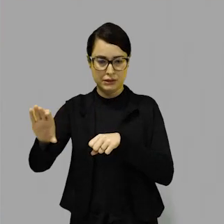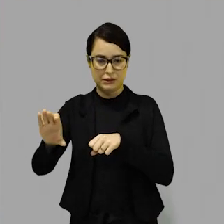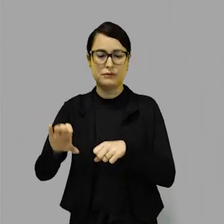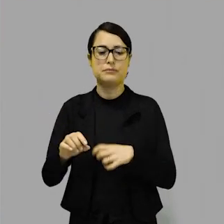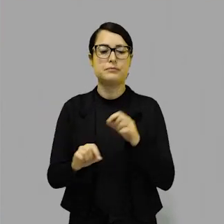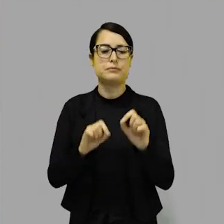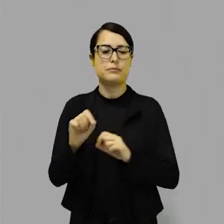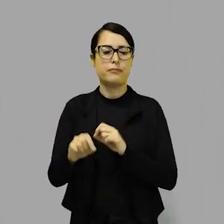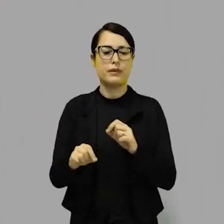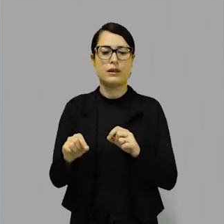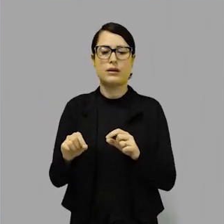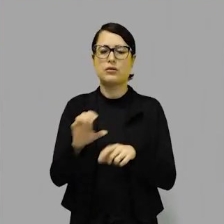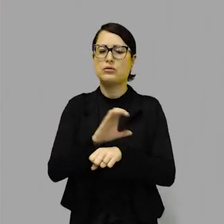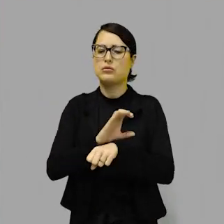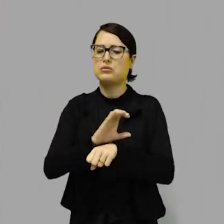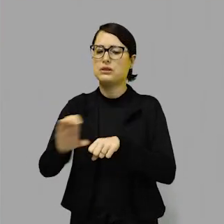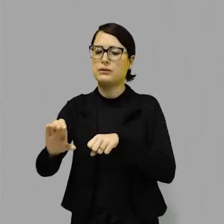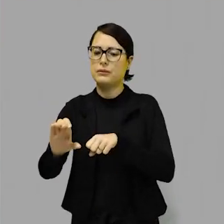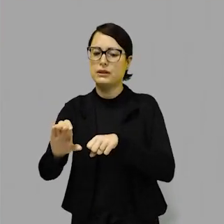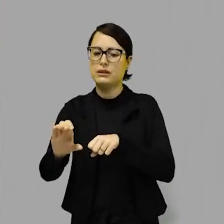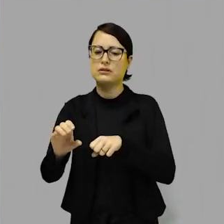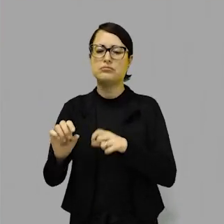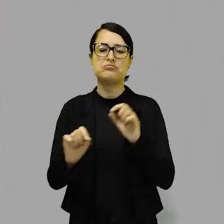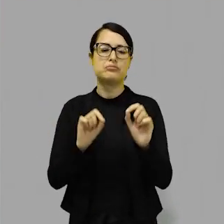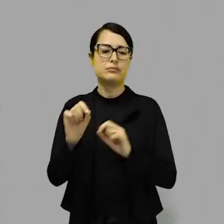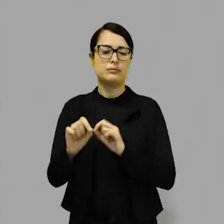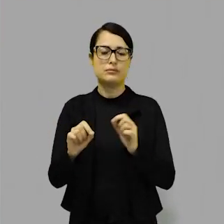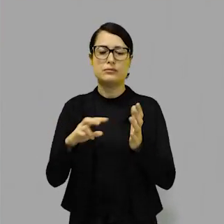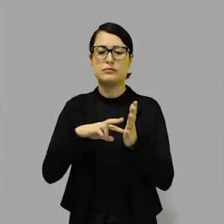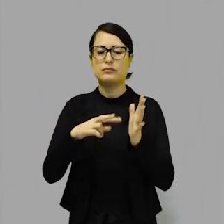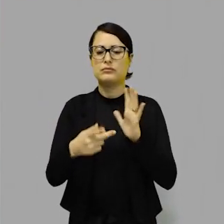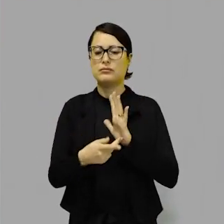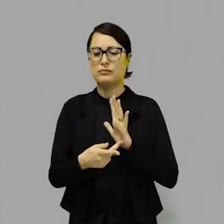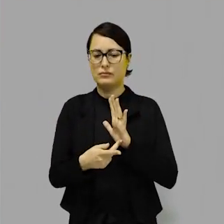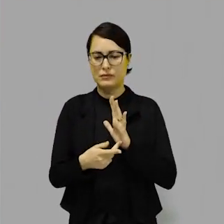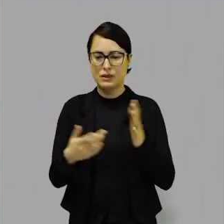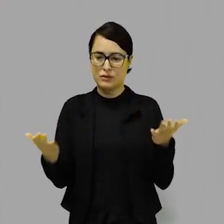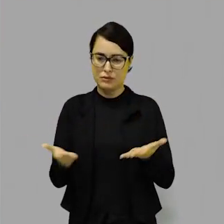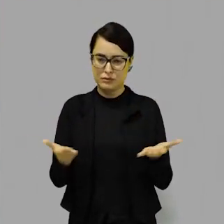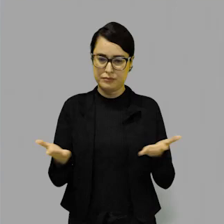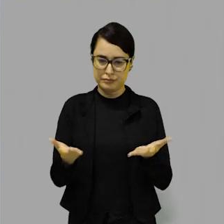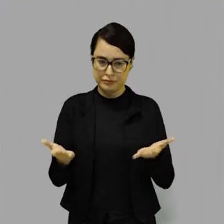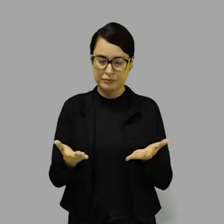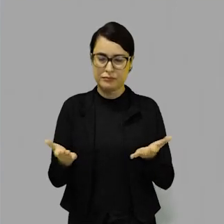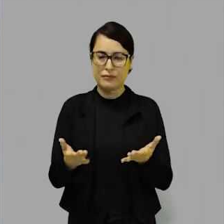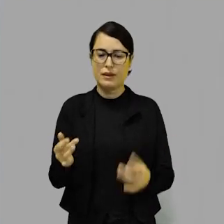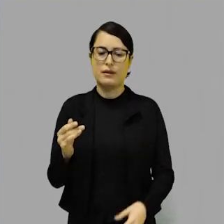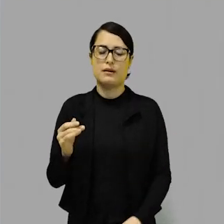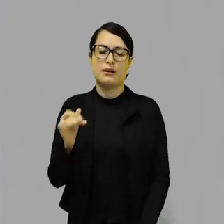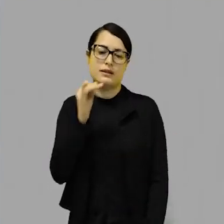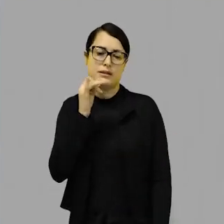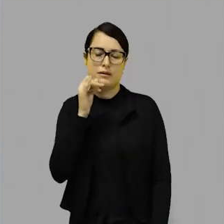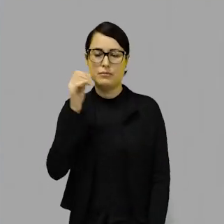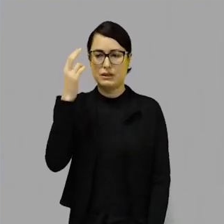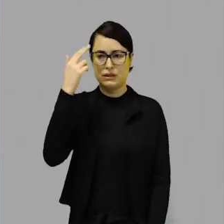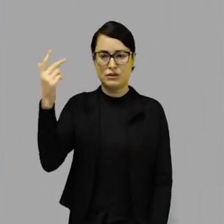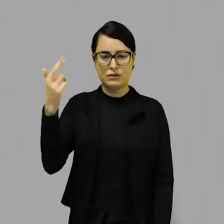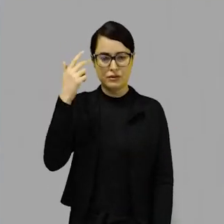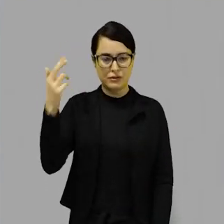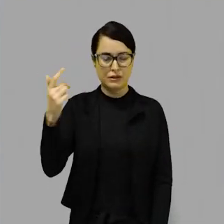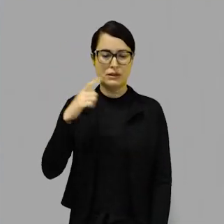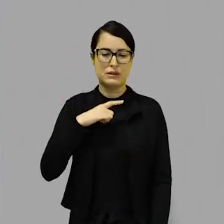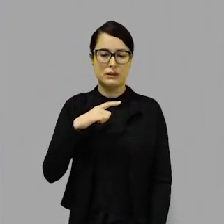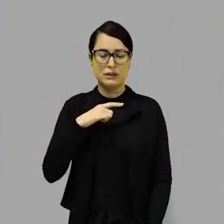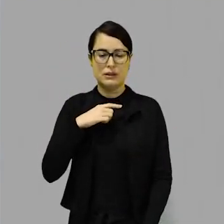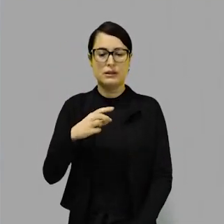adjetivo contemporâneo ou contemporânea, você está se referindo a uma coisa que é atual, ok? Por exemplo, na história. Na história tem a